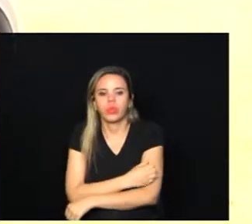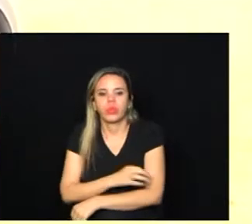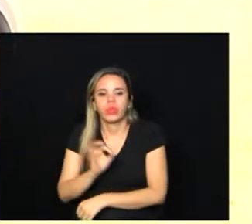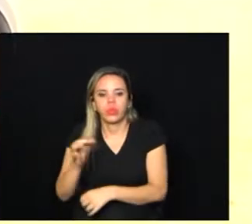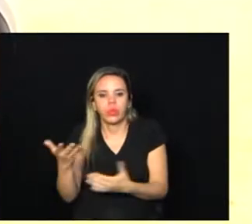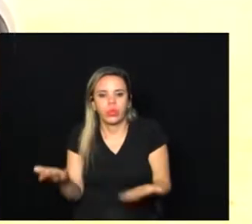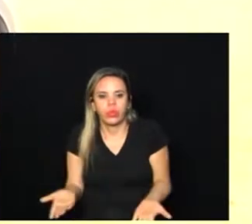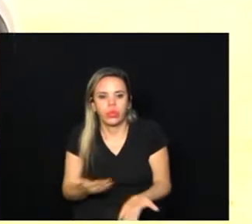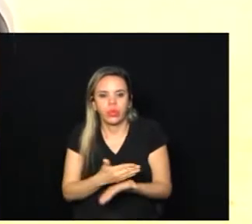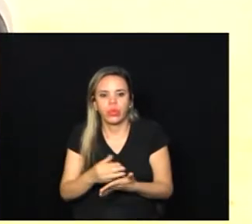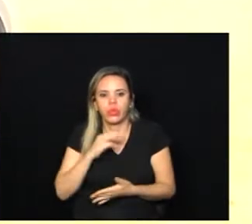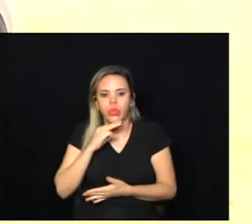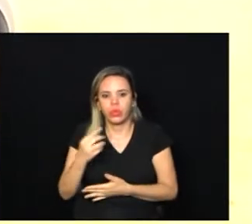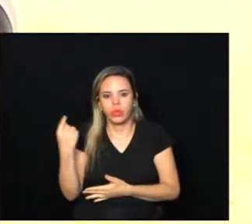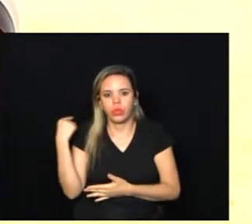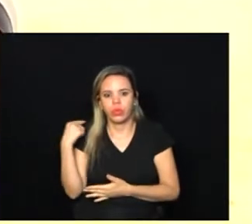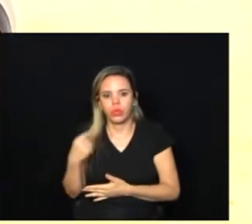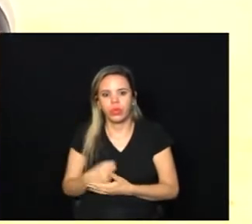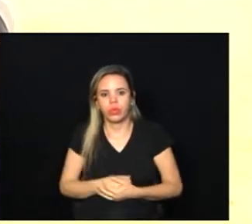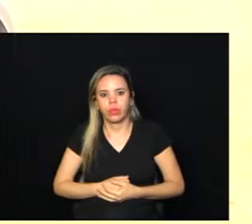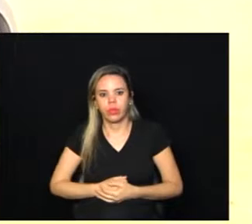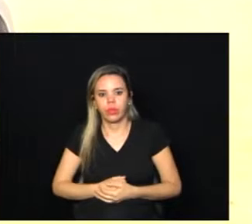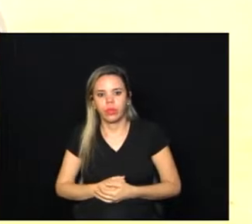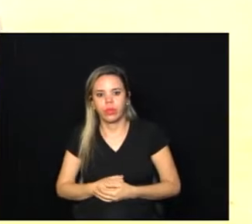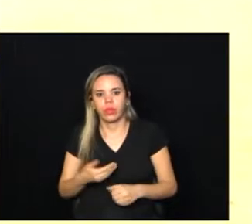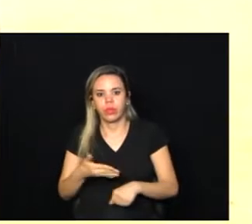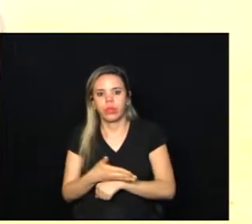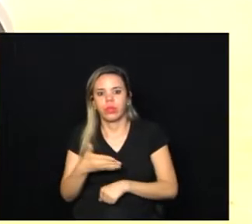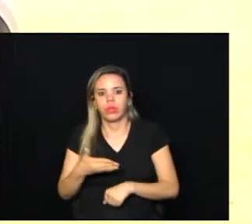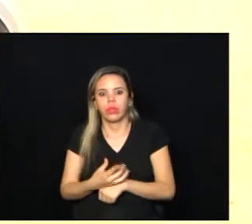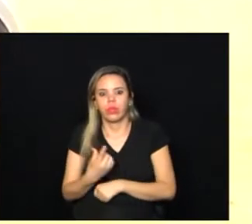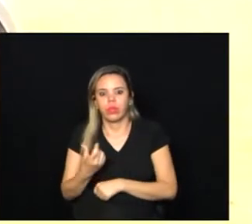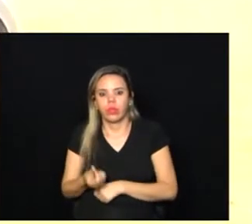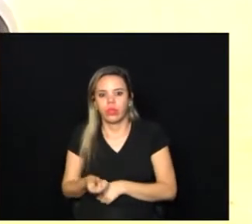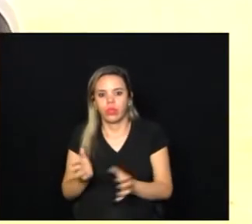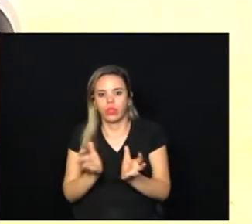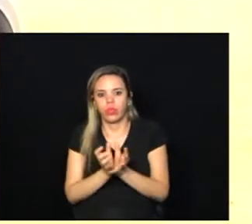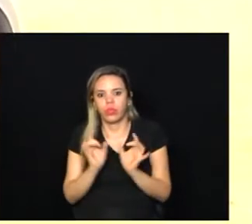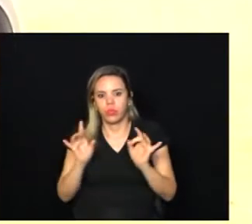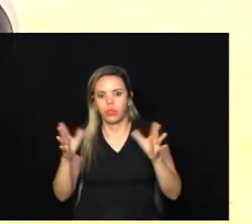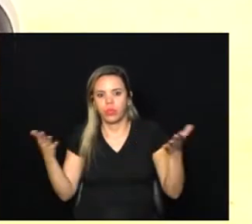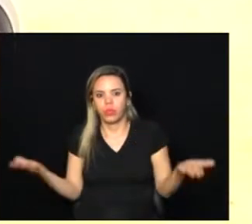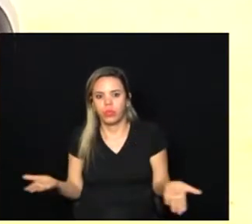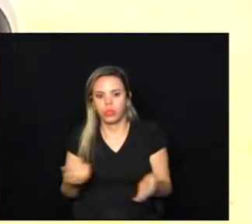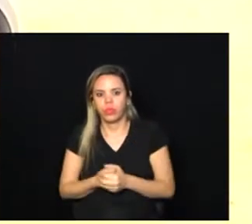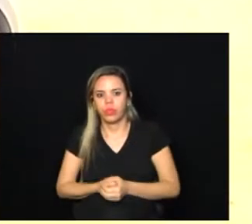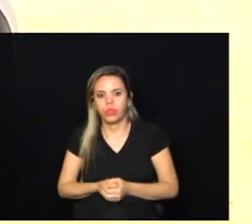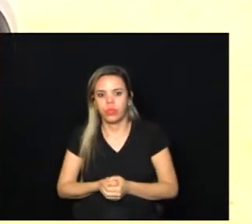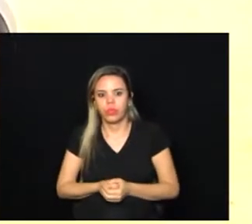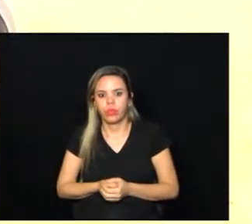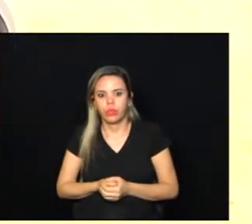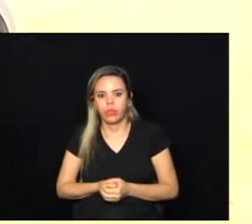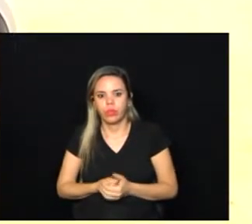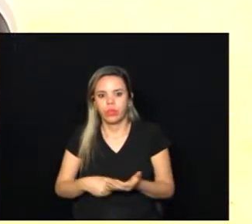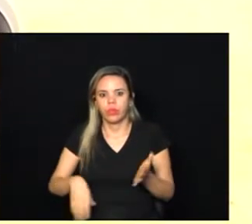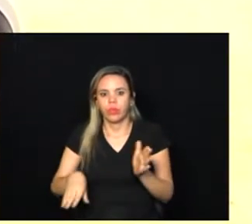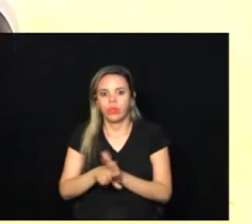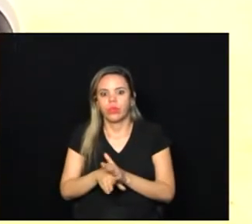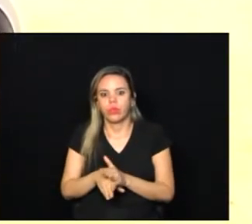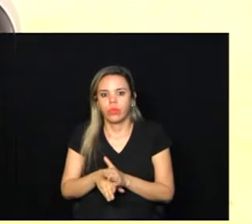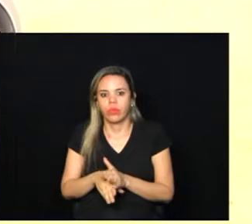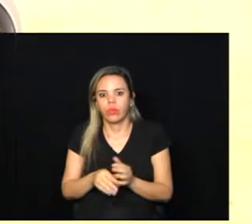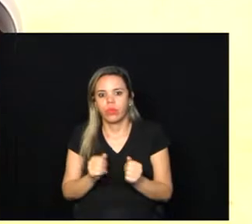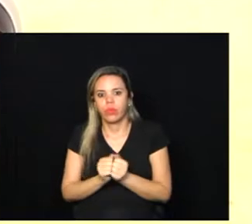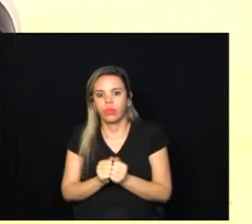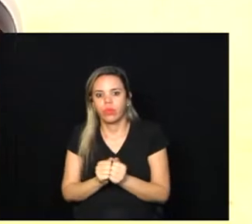querido. Começou em março, né? Com a participação de 16 grandes equipes que chegou aí com a